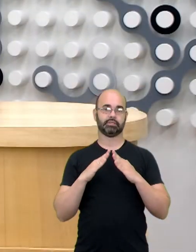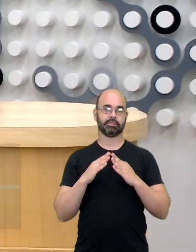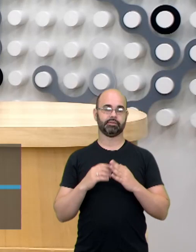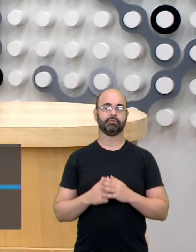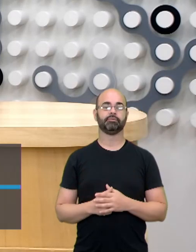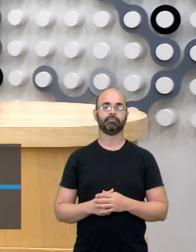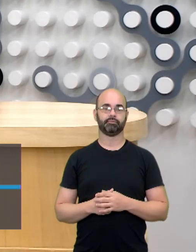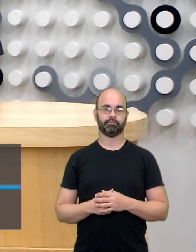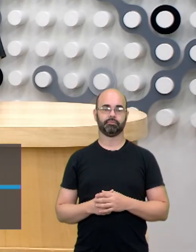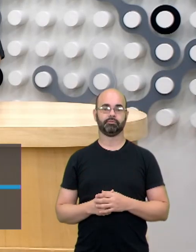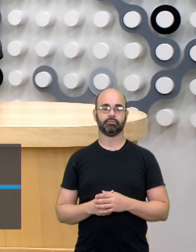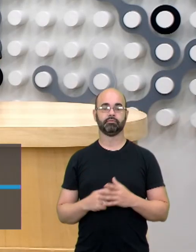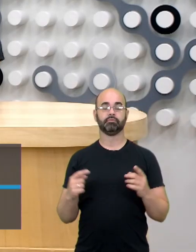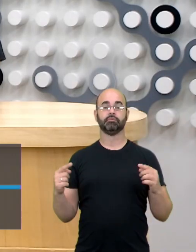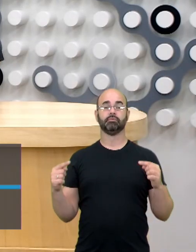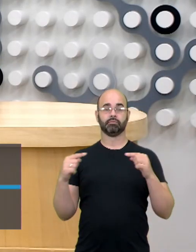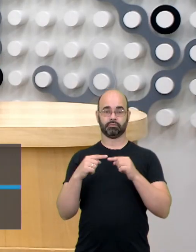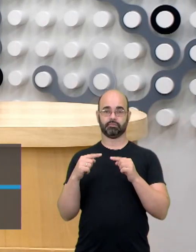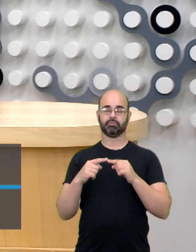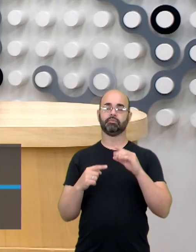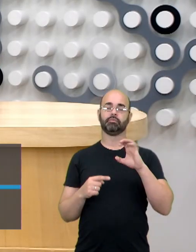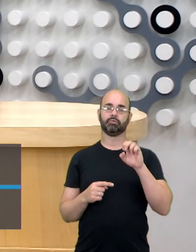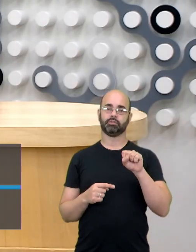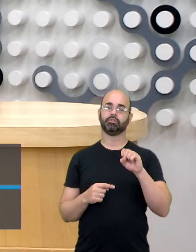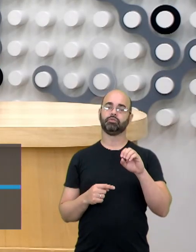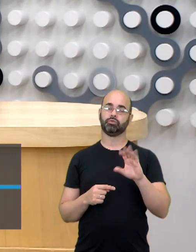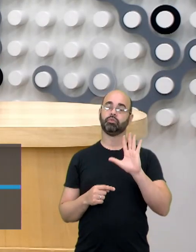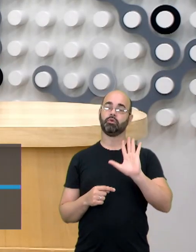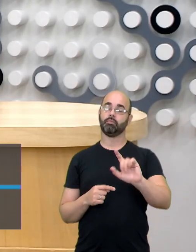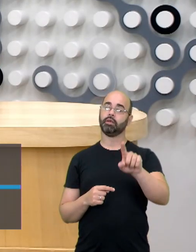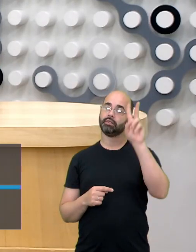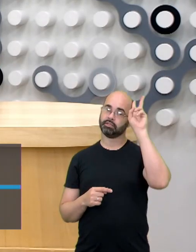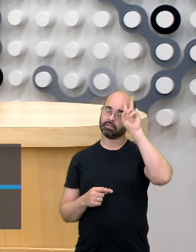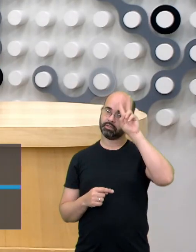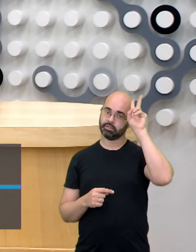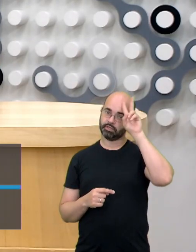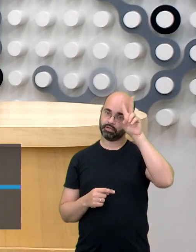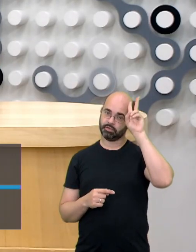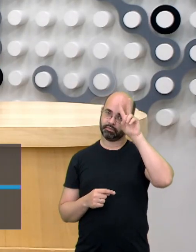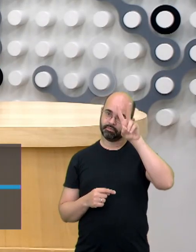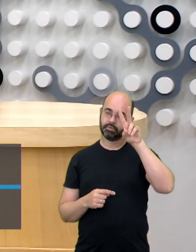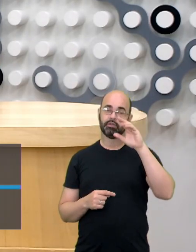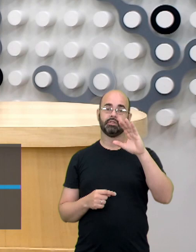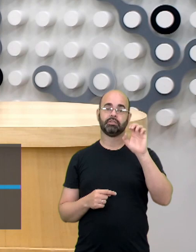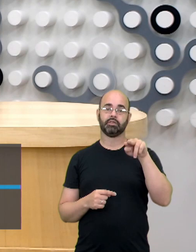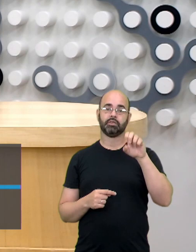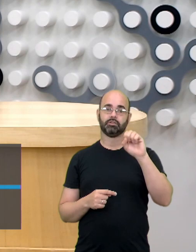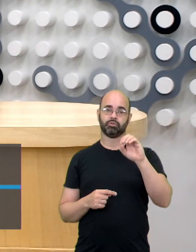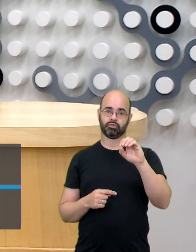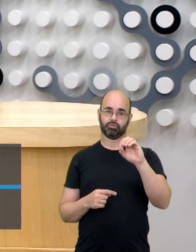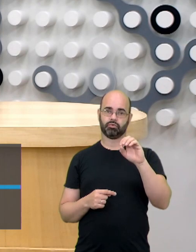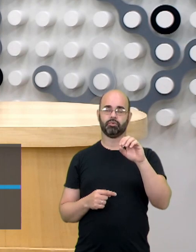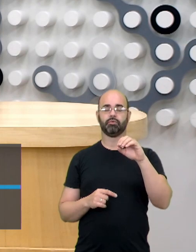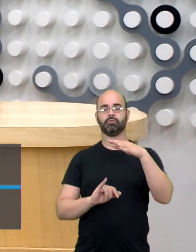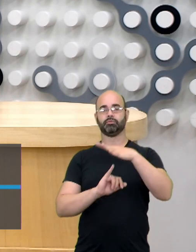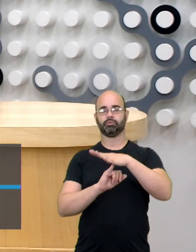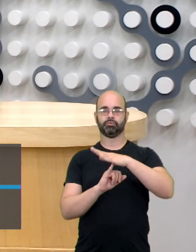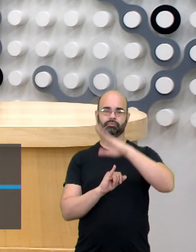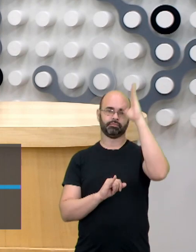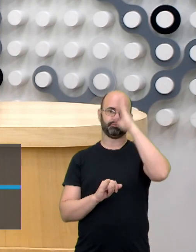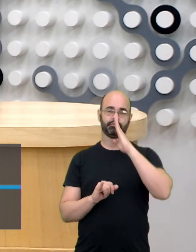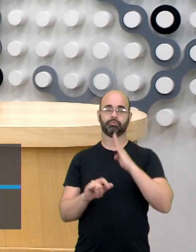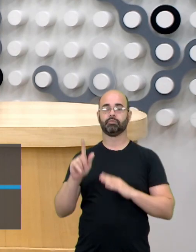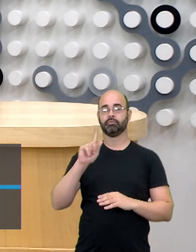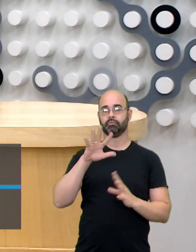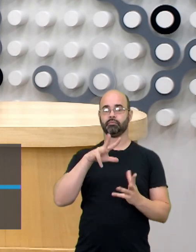relação muito forte com o censo, mas lembrando, o censo, né, que é feito aí pelo Instituto Brasileiro de Geografia, ele é feito